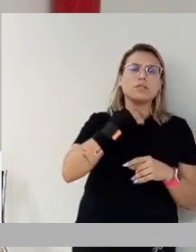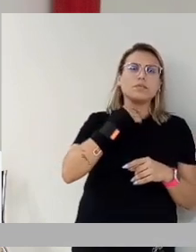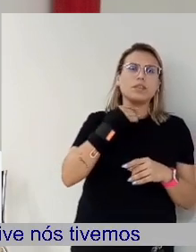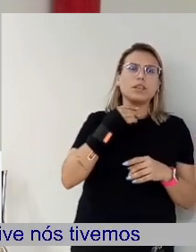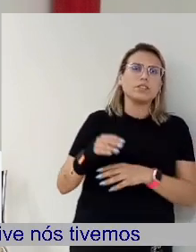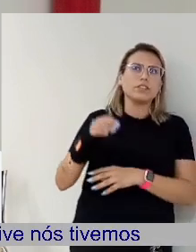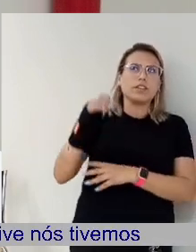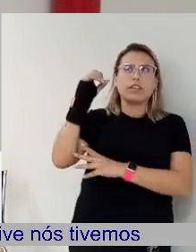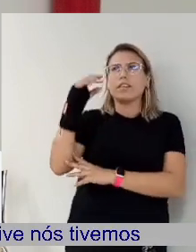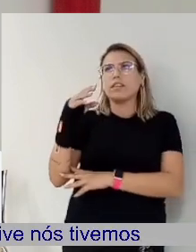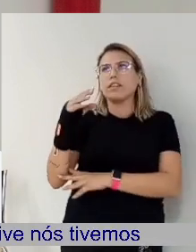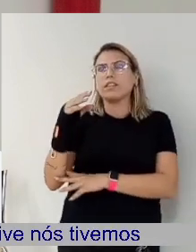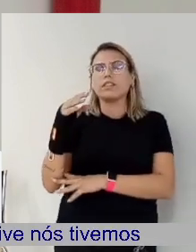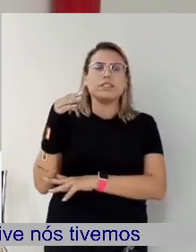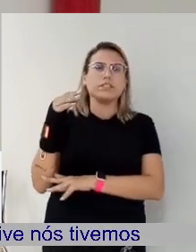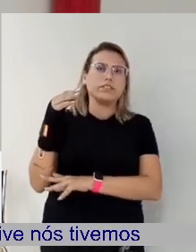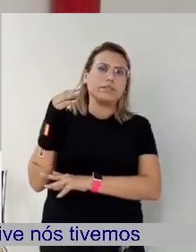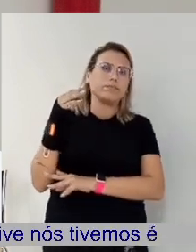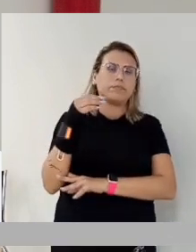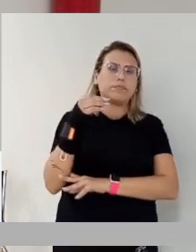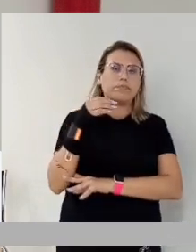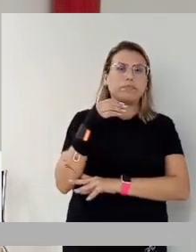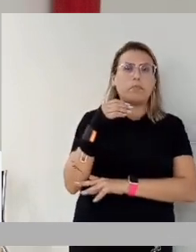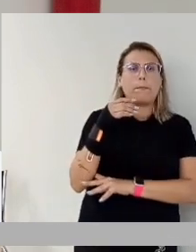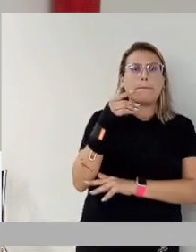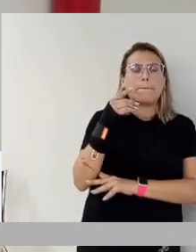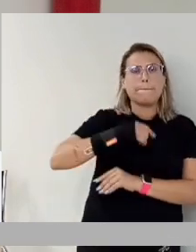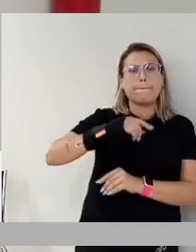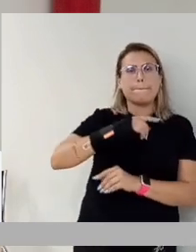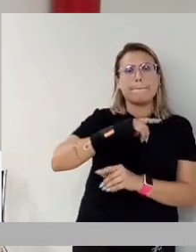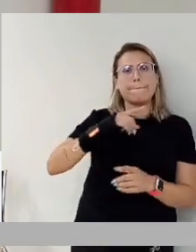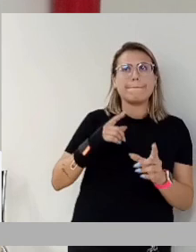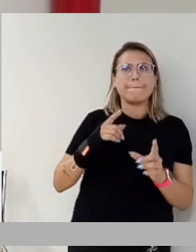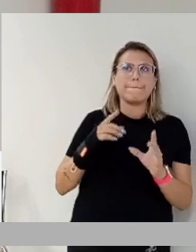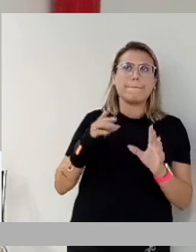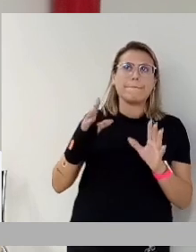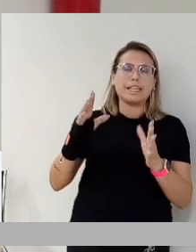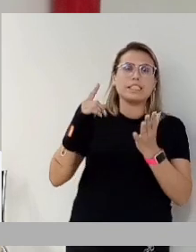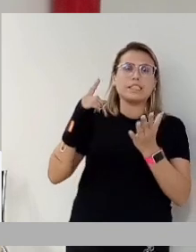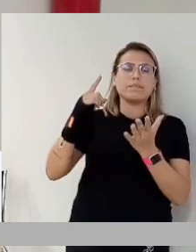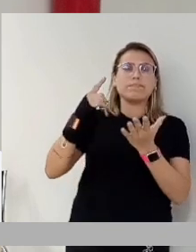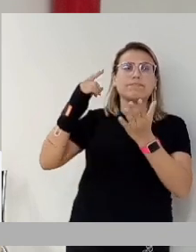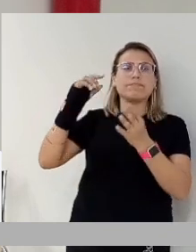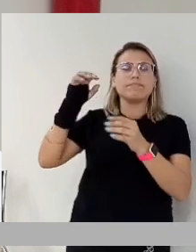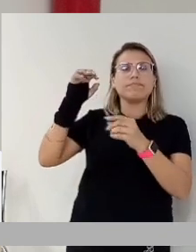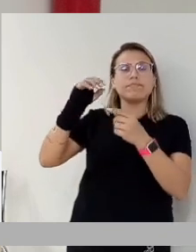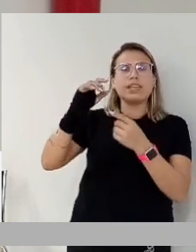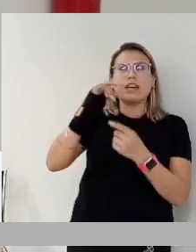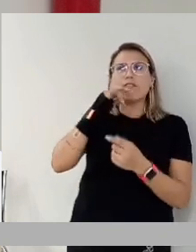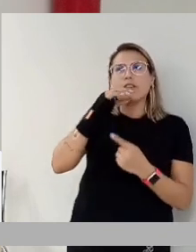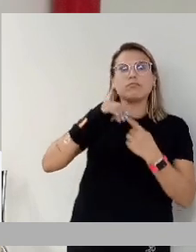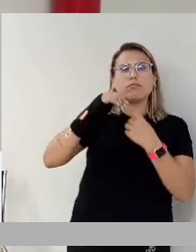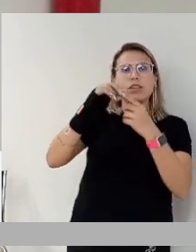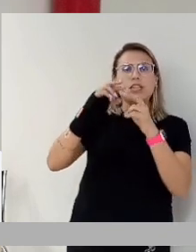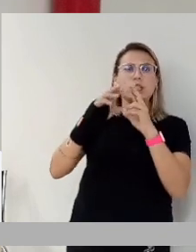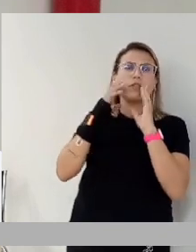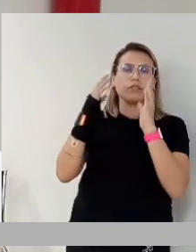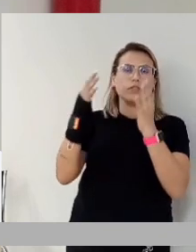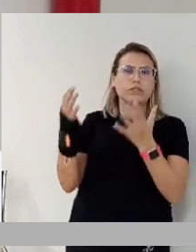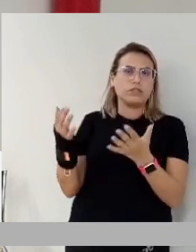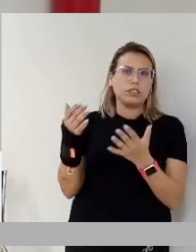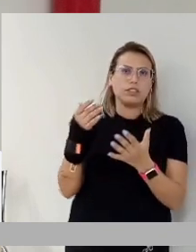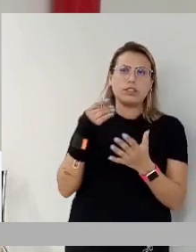essa prensa é energia sabe nós temos essa pendência Mas seria o meu sonho sei que não vai ser concluída nessa minha